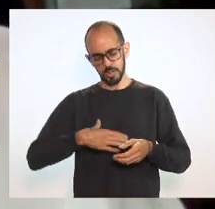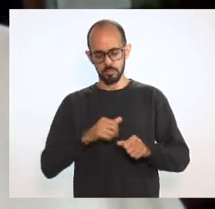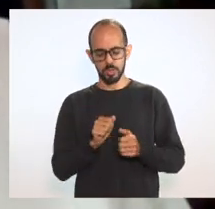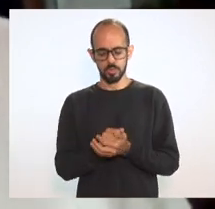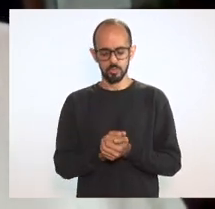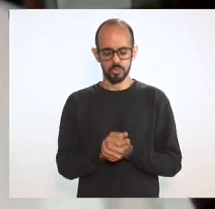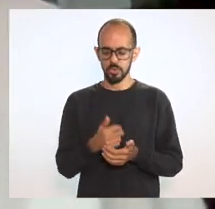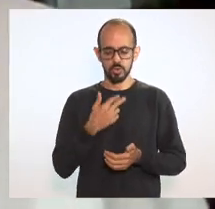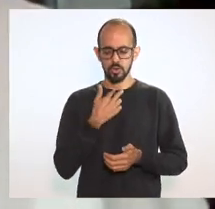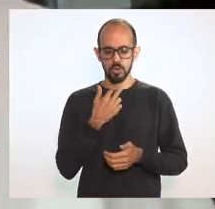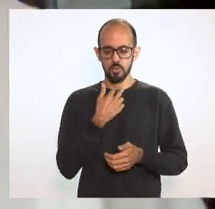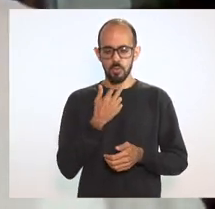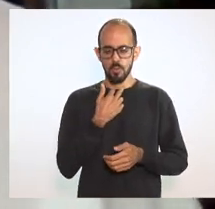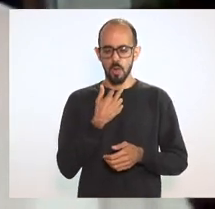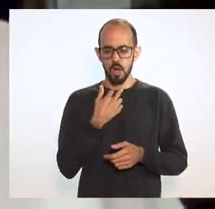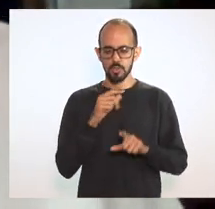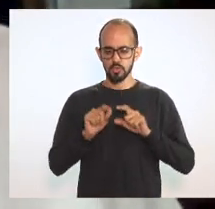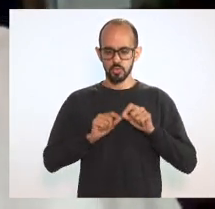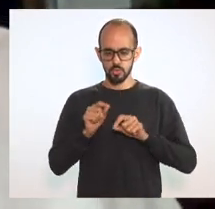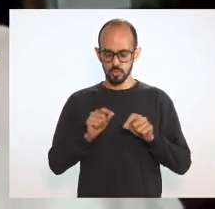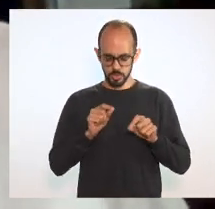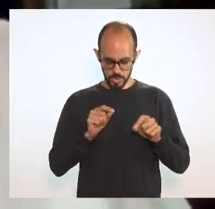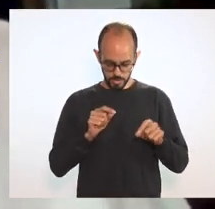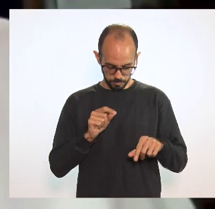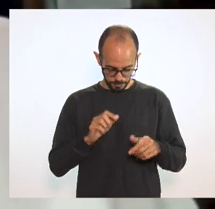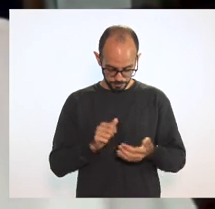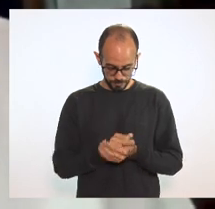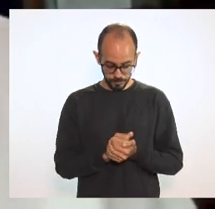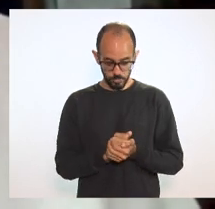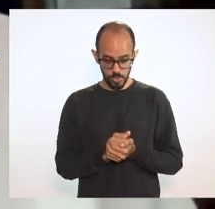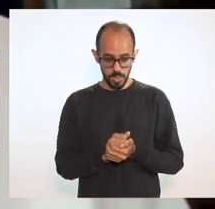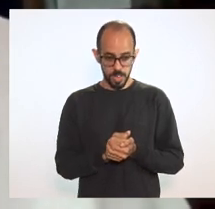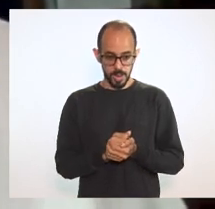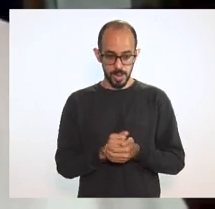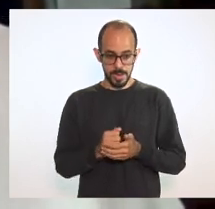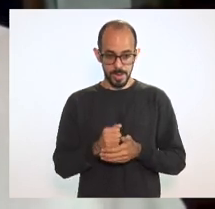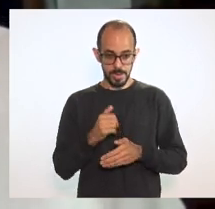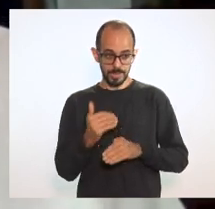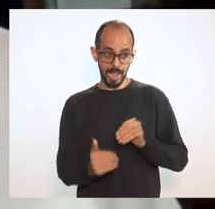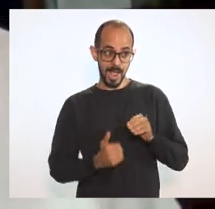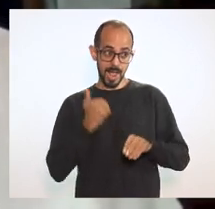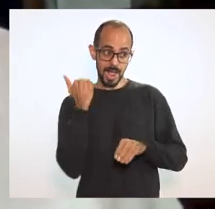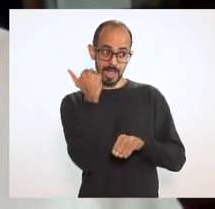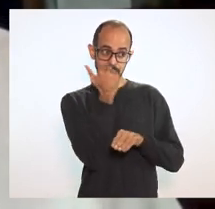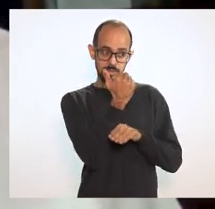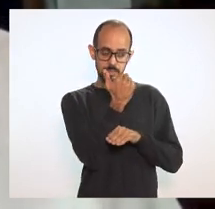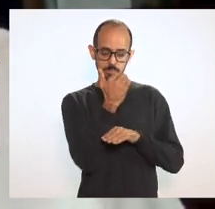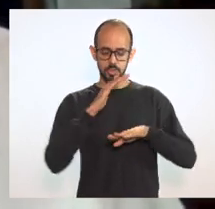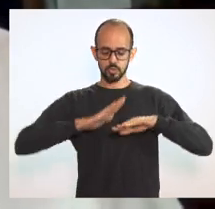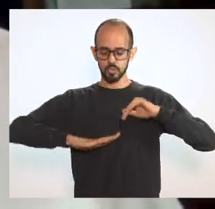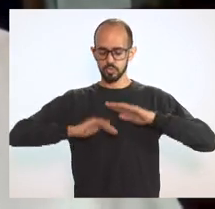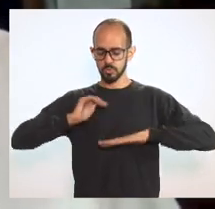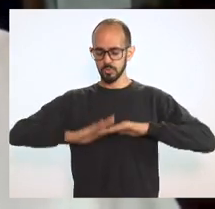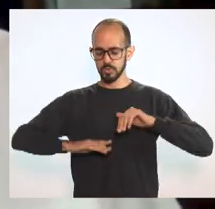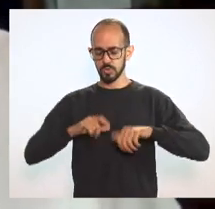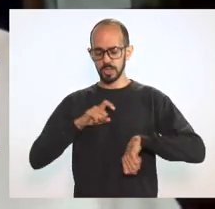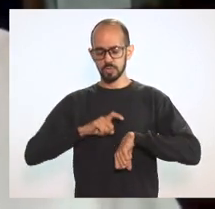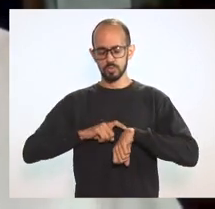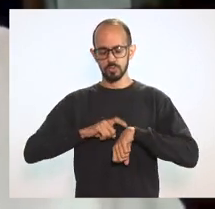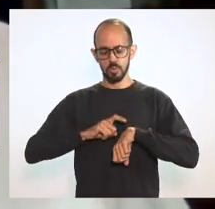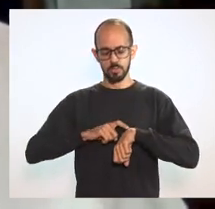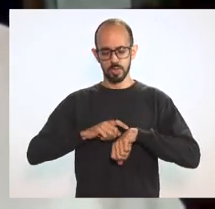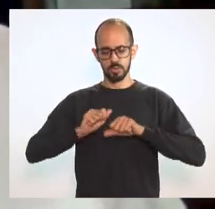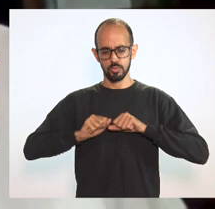né, jamais de querer legislar acima das autoridades sanitárias no momento de pandemia, no momento de calamidade